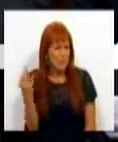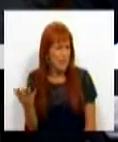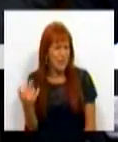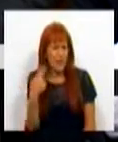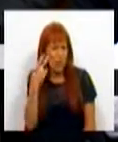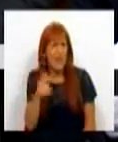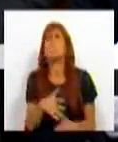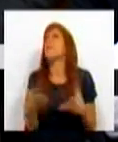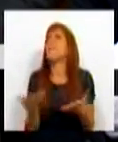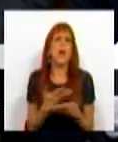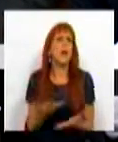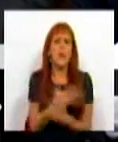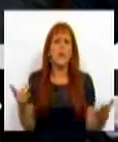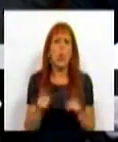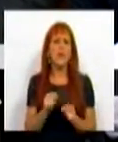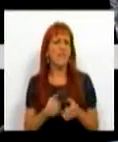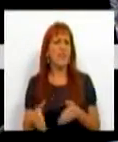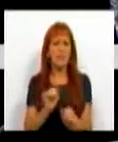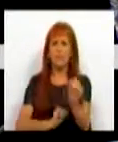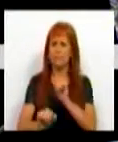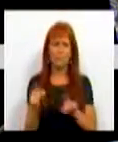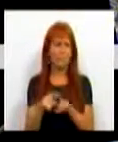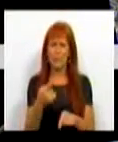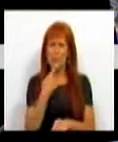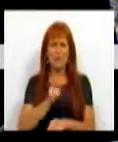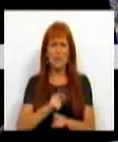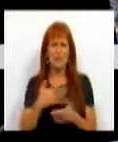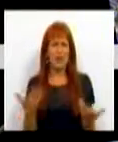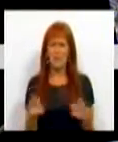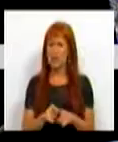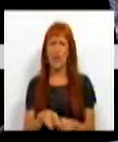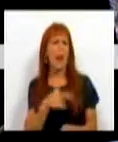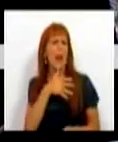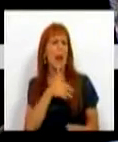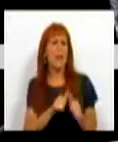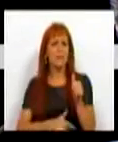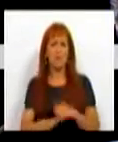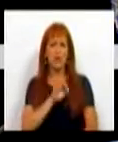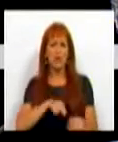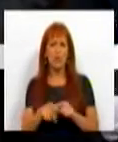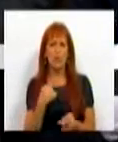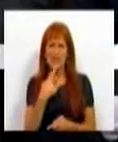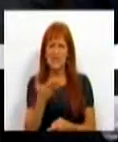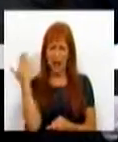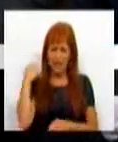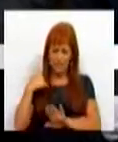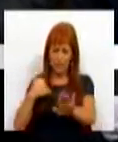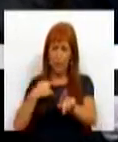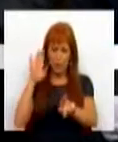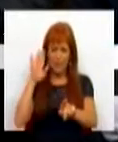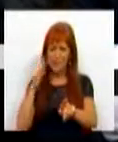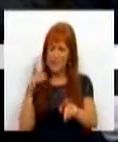não vi grandes crescimentos económicos daquilo que foi a vossa estratégia. Portanto, não estou a perceber onde é que está esse argumento que o senhor deputado colocou. Mas queria dizer, e eu